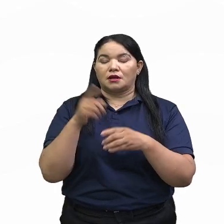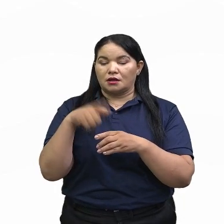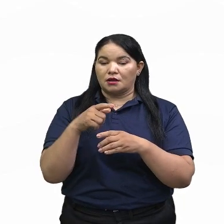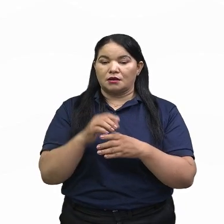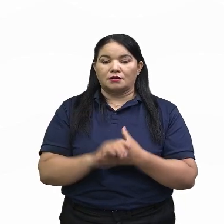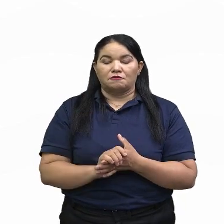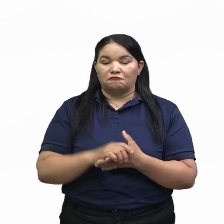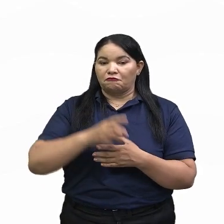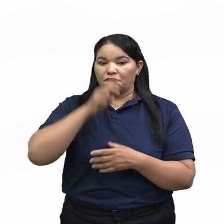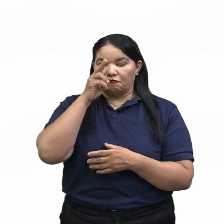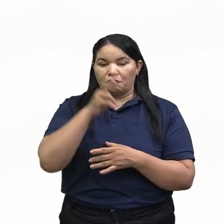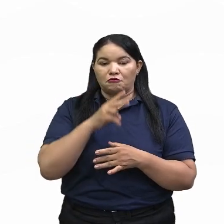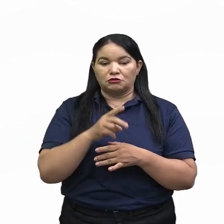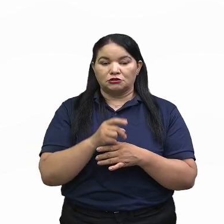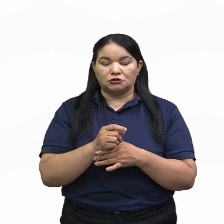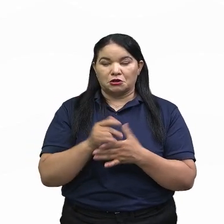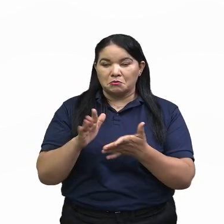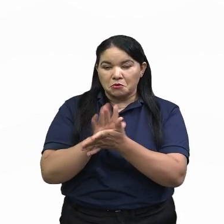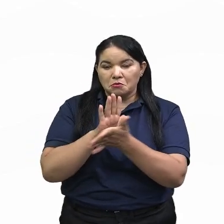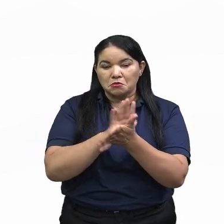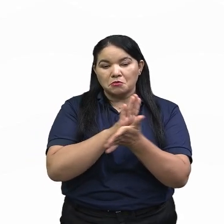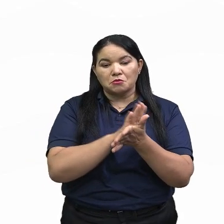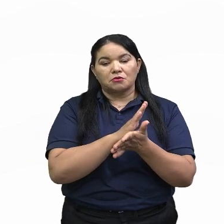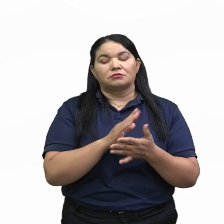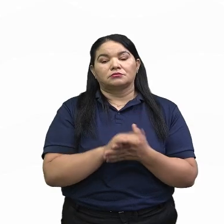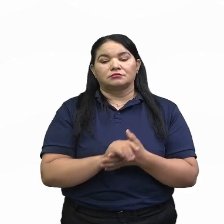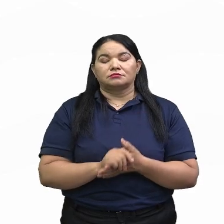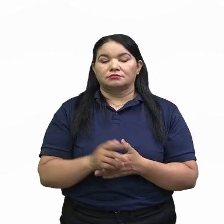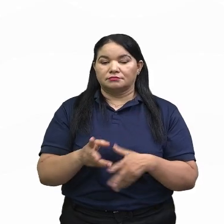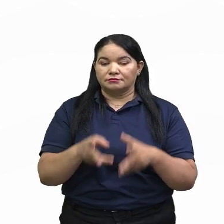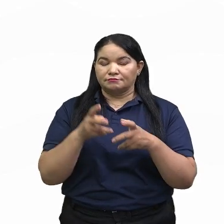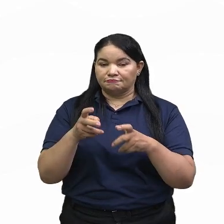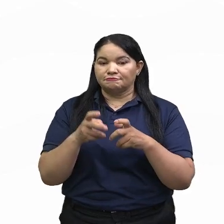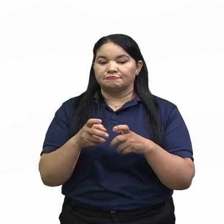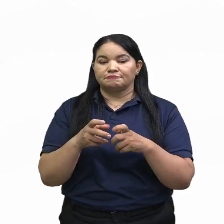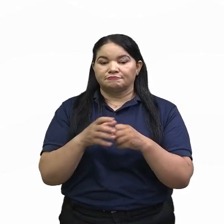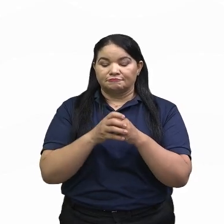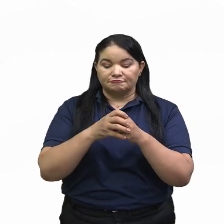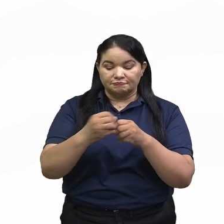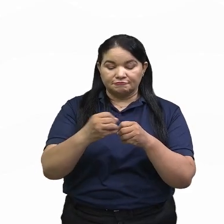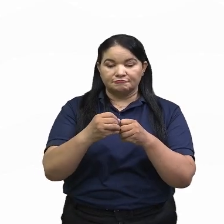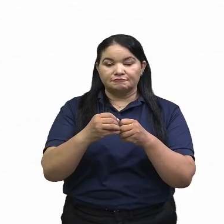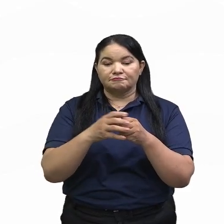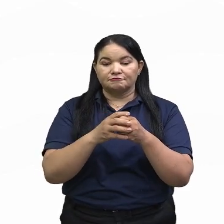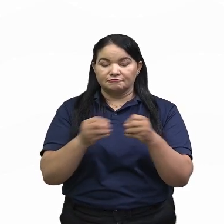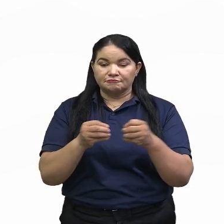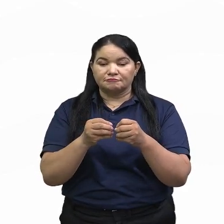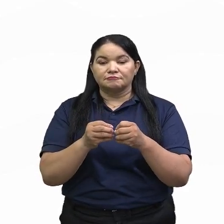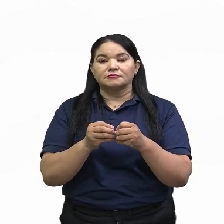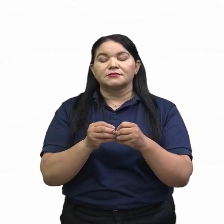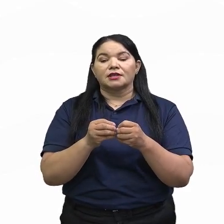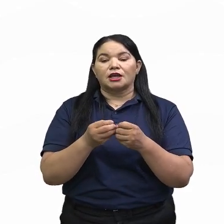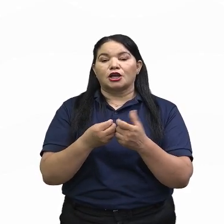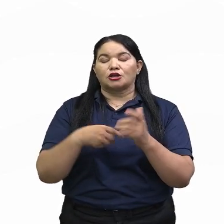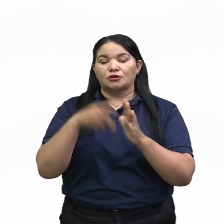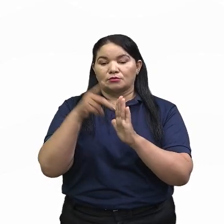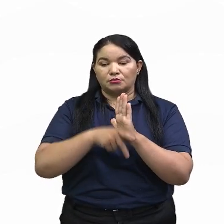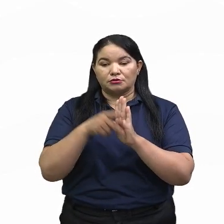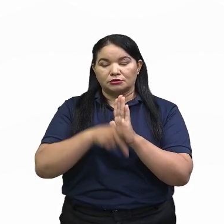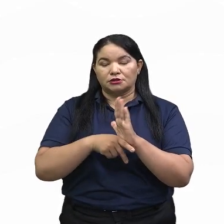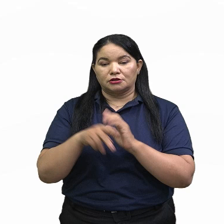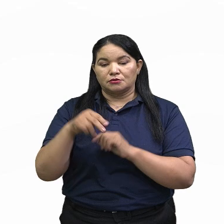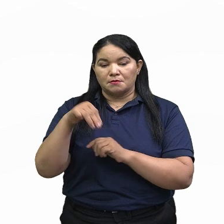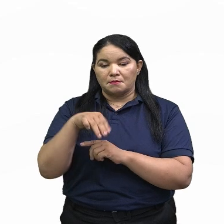destruição. Aí você percebe que a reação de fissão nuclear deu origem ao projeto